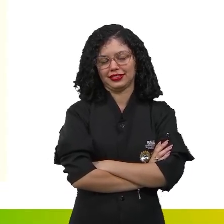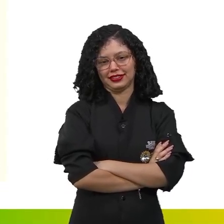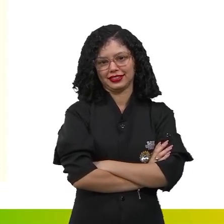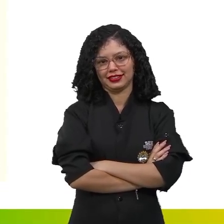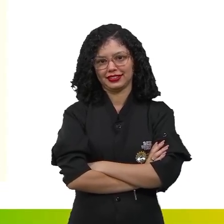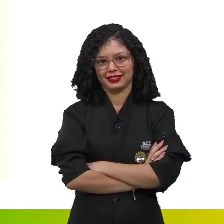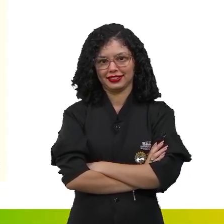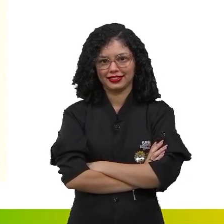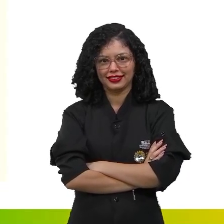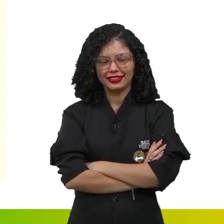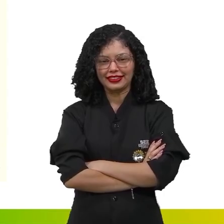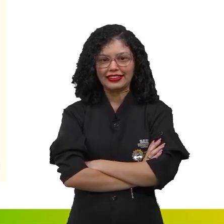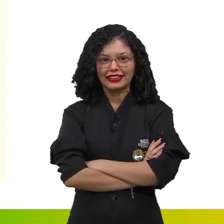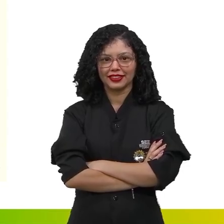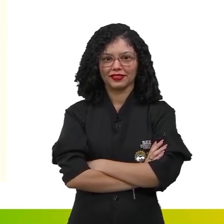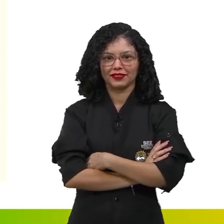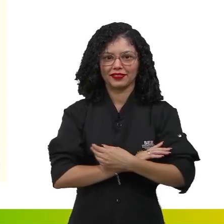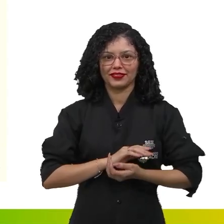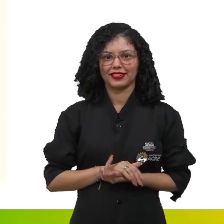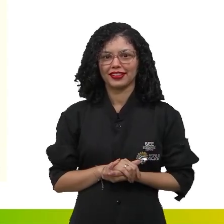Não. Tá bom, gonadal.